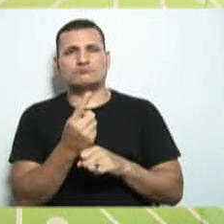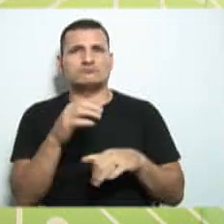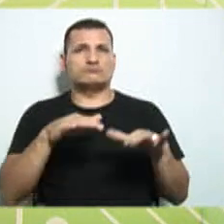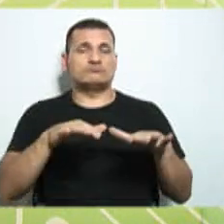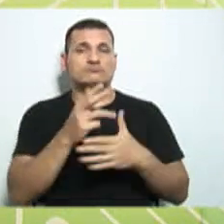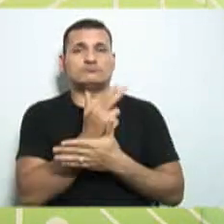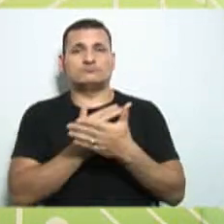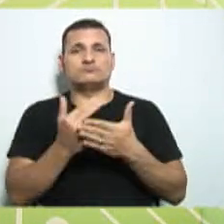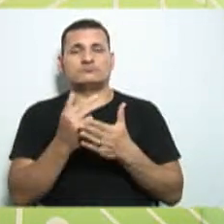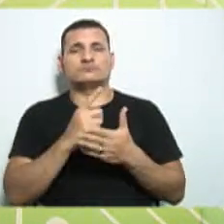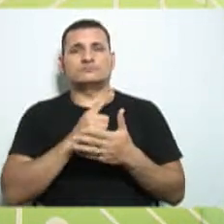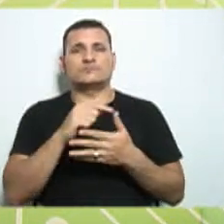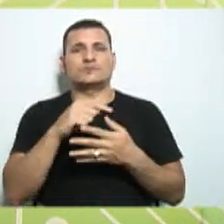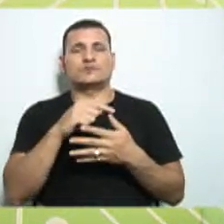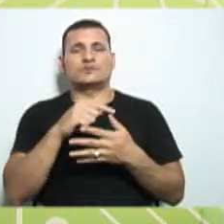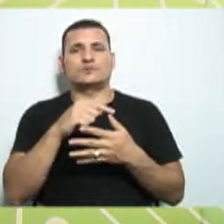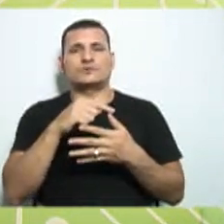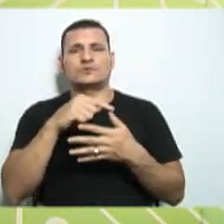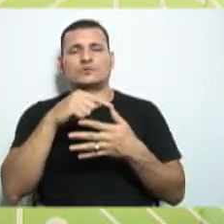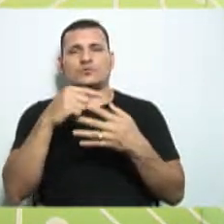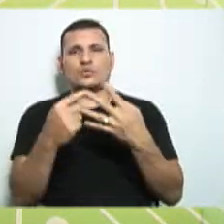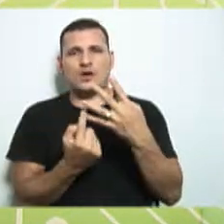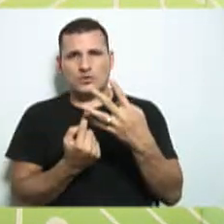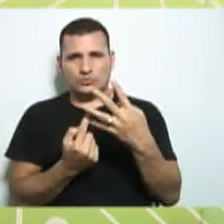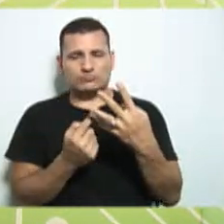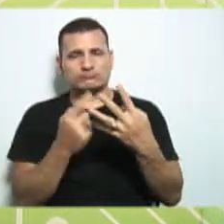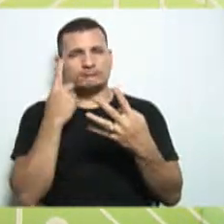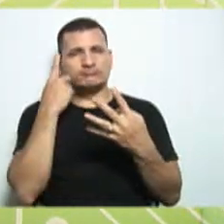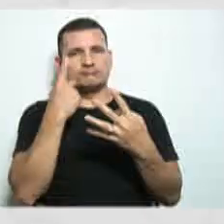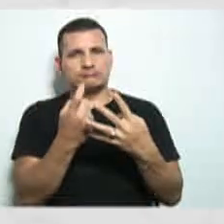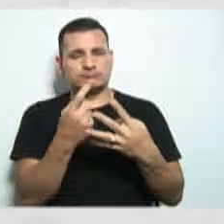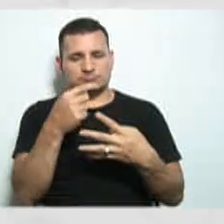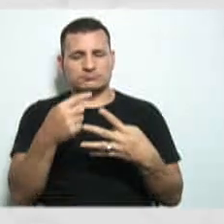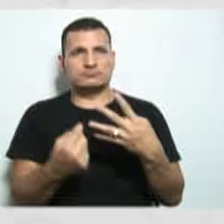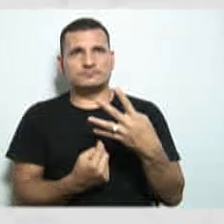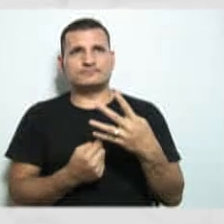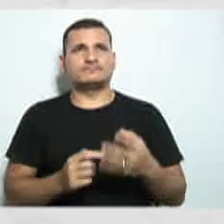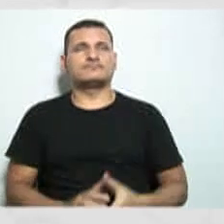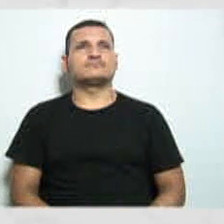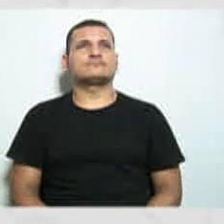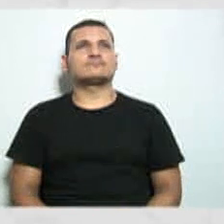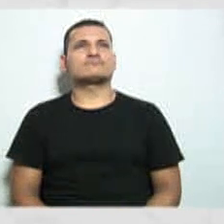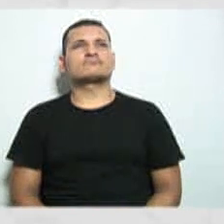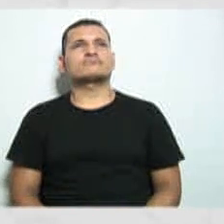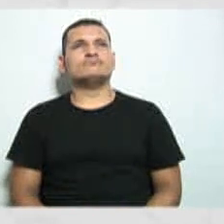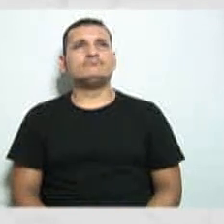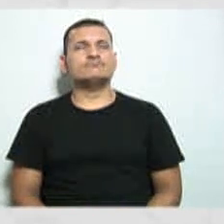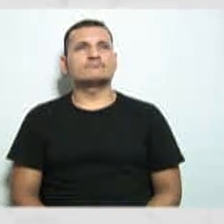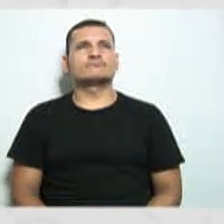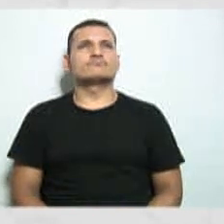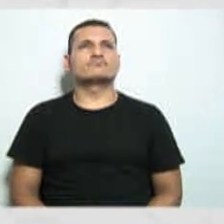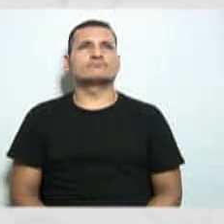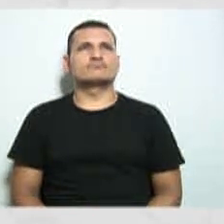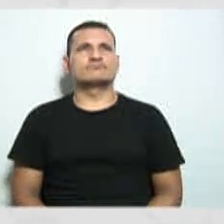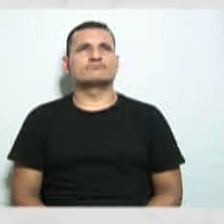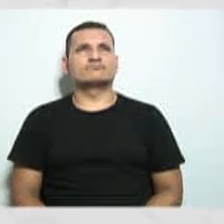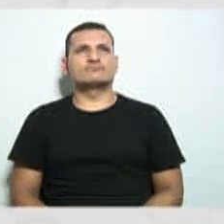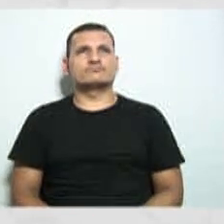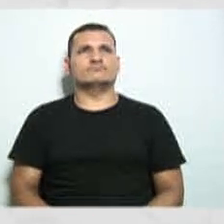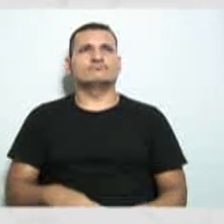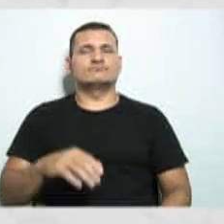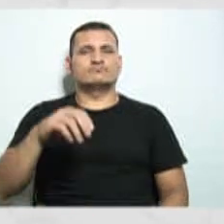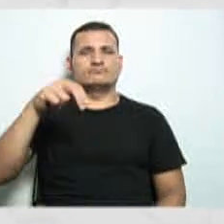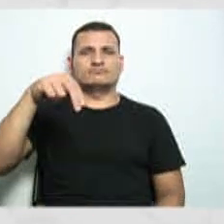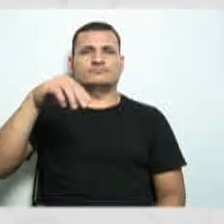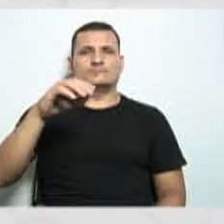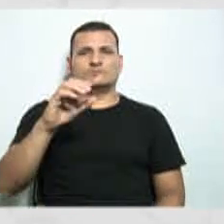perspectivas que nós vamos trabalhar agora com você nessa revisão. Coloca aí que eu quero te mostrar. Olha só lá. Para Kaplan e Norton, né, os